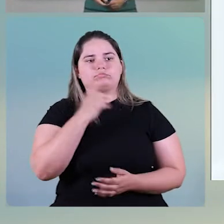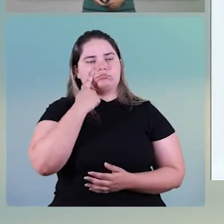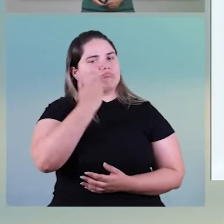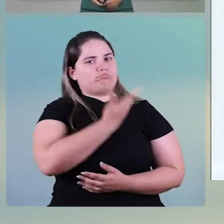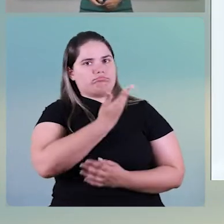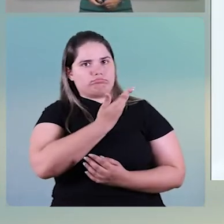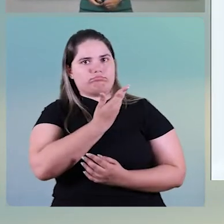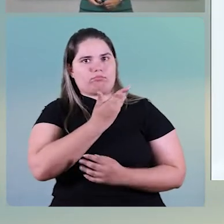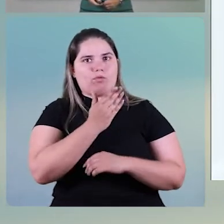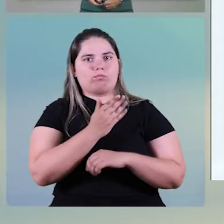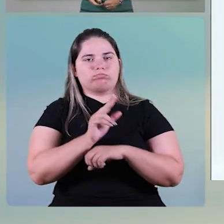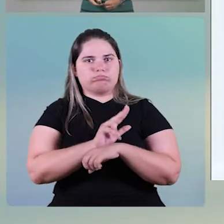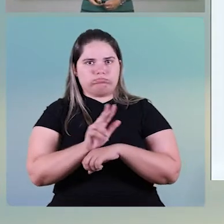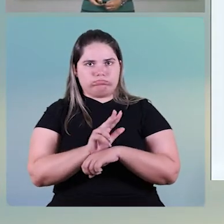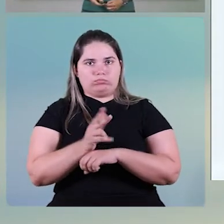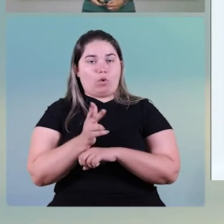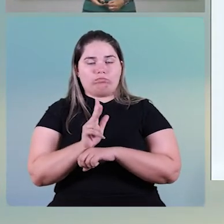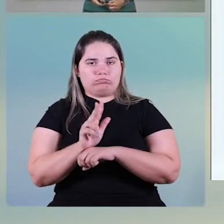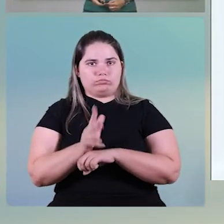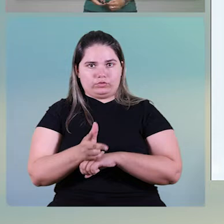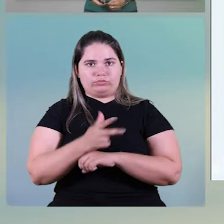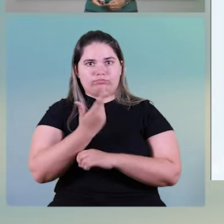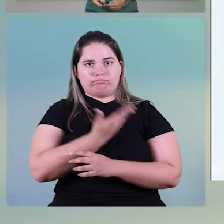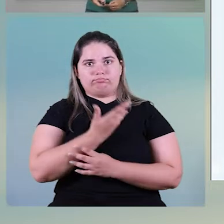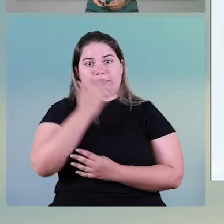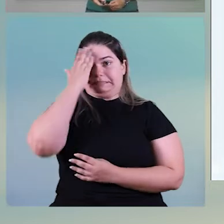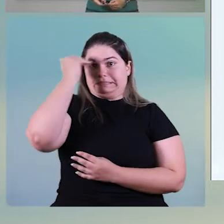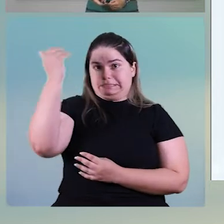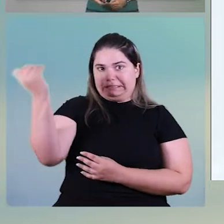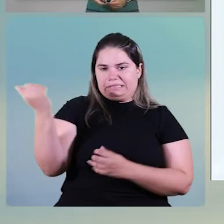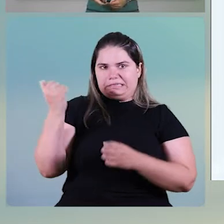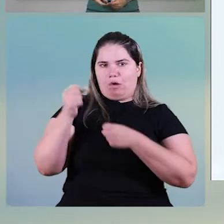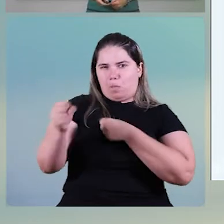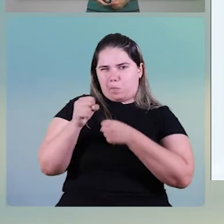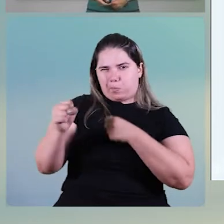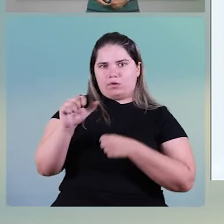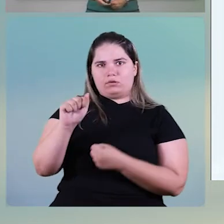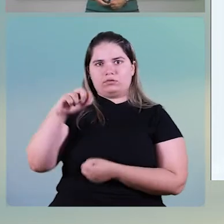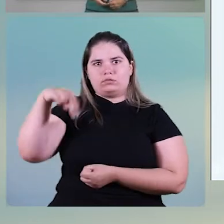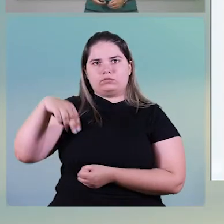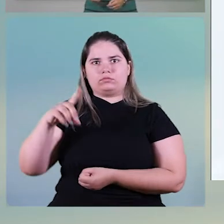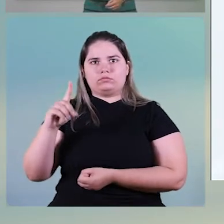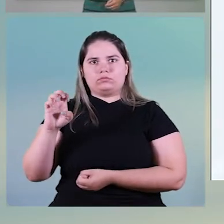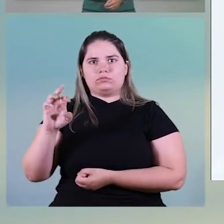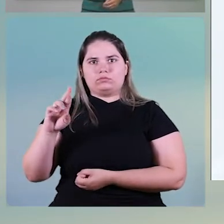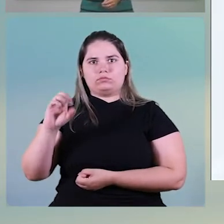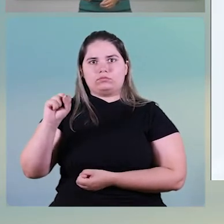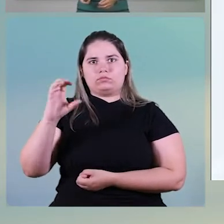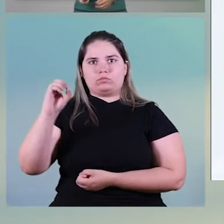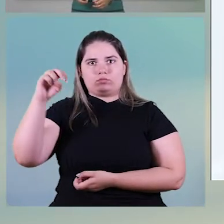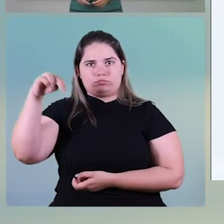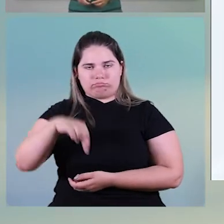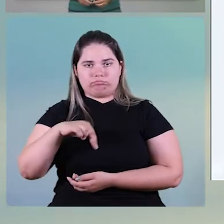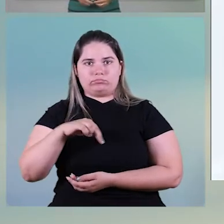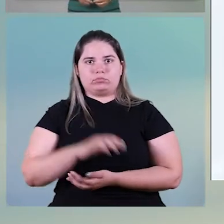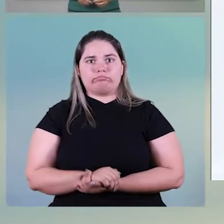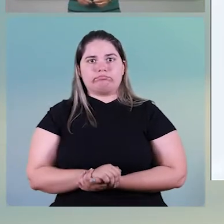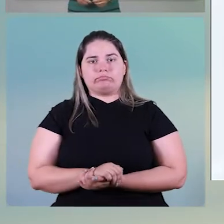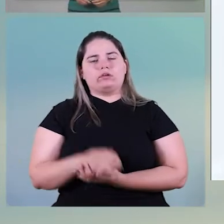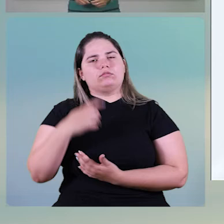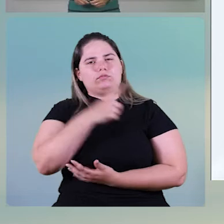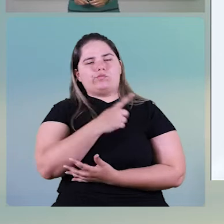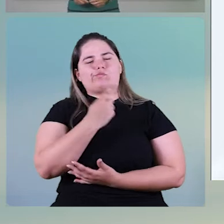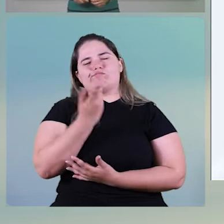o lutador famosíssimo brasileiro Anderson Silva, numa das suas lutas, né, valendo o cinturão